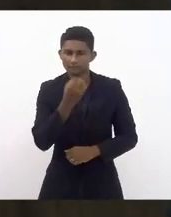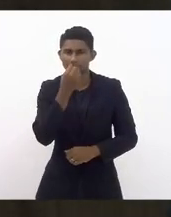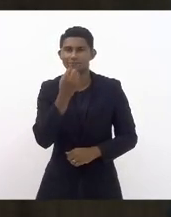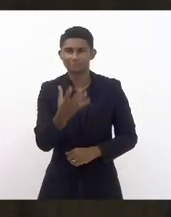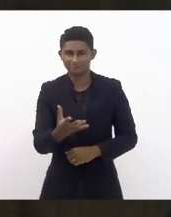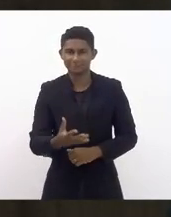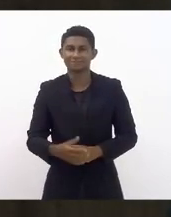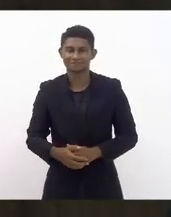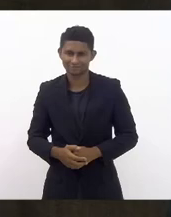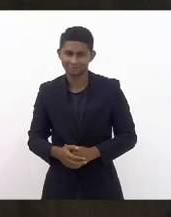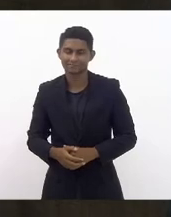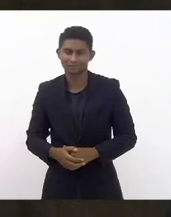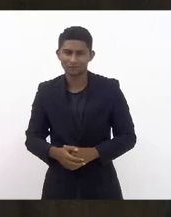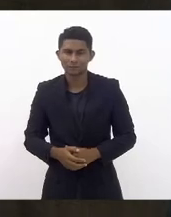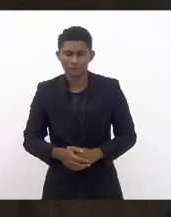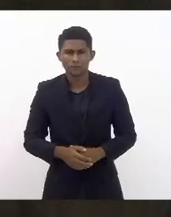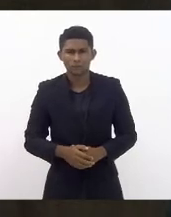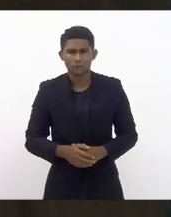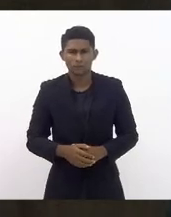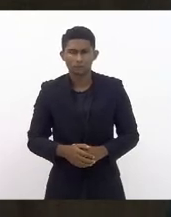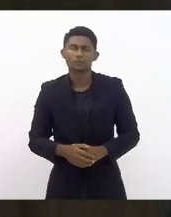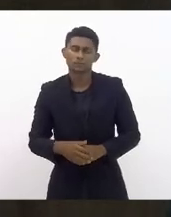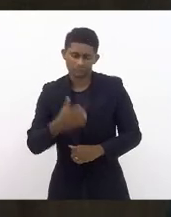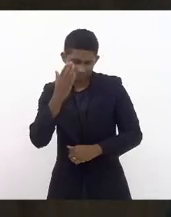geral. Mesmo nós sendo,